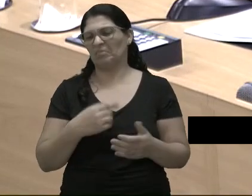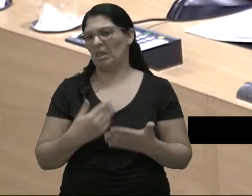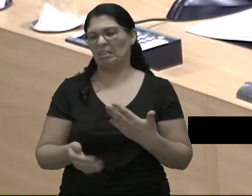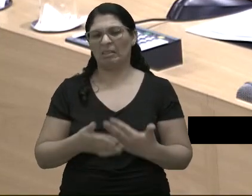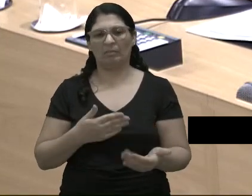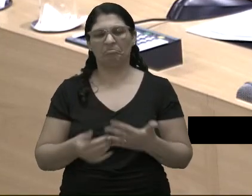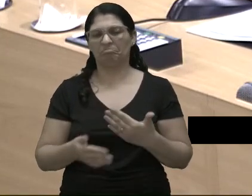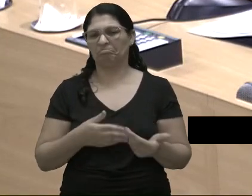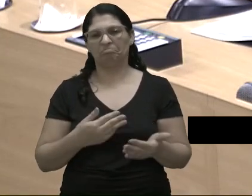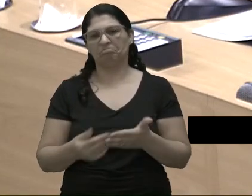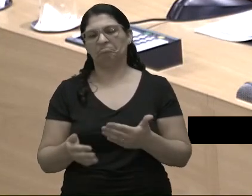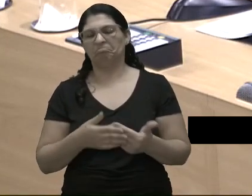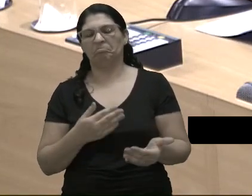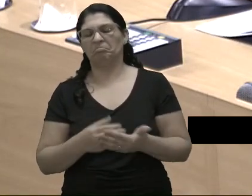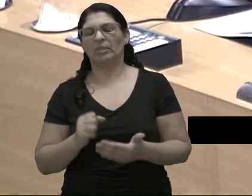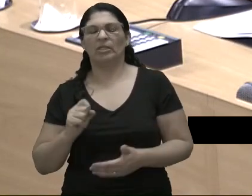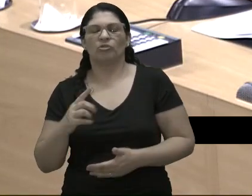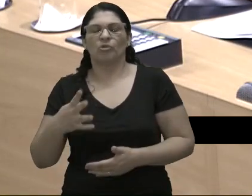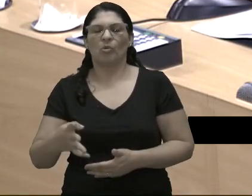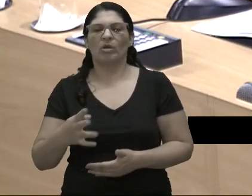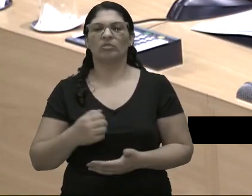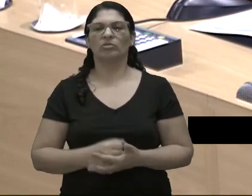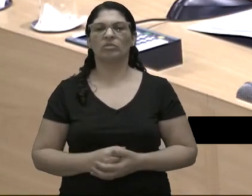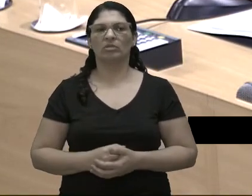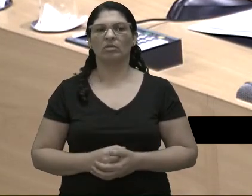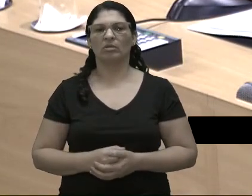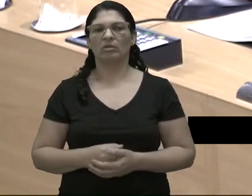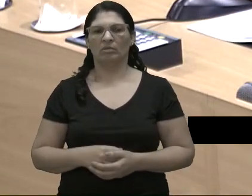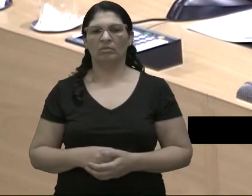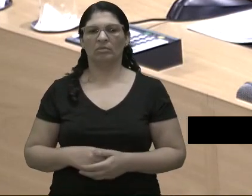exames. Porque assim, o que a Medix faz,